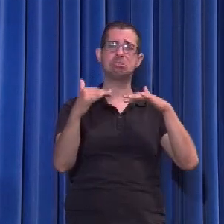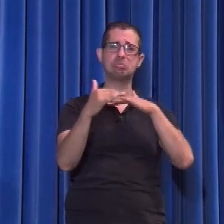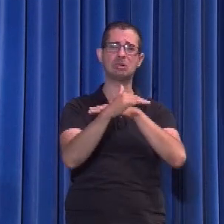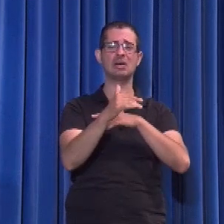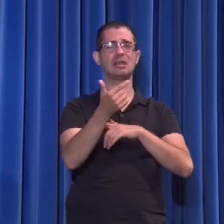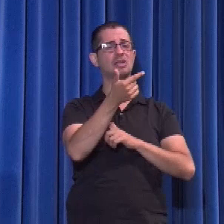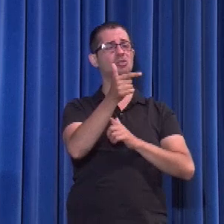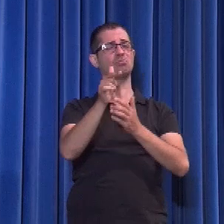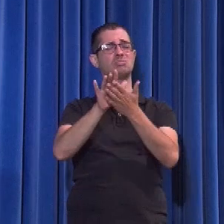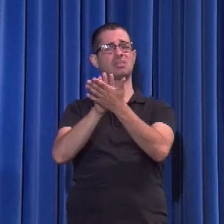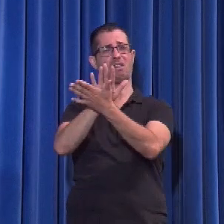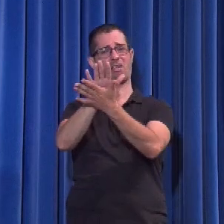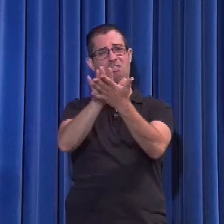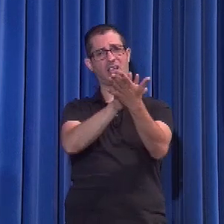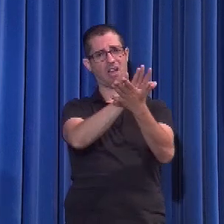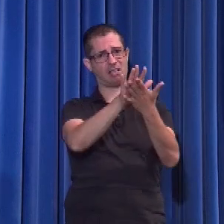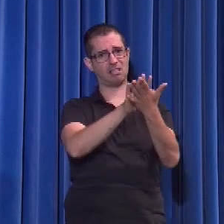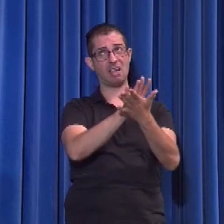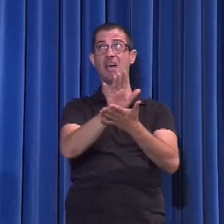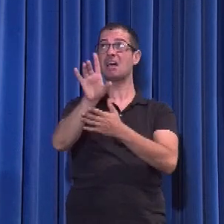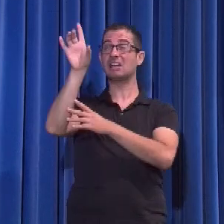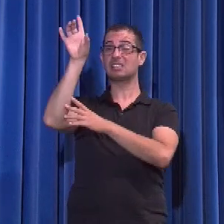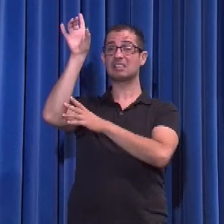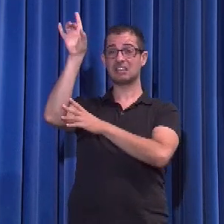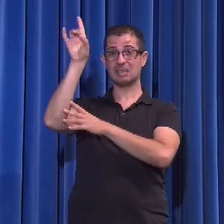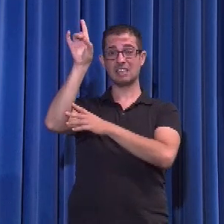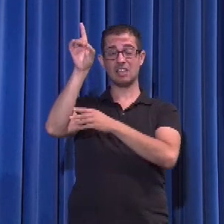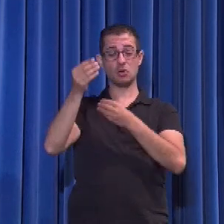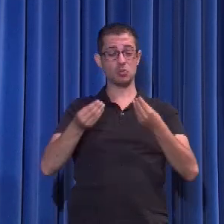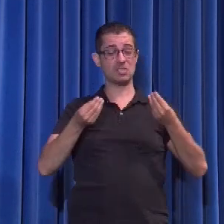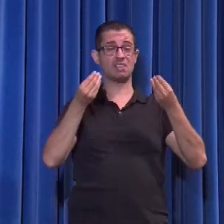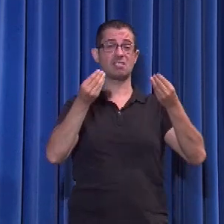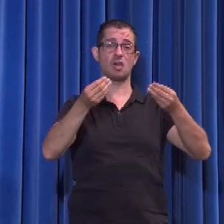homem algum. Eu vos introduzi numa terra